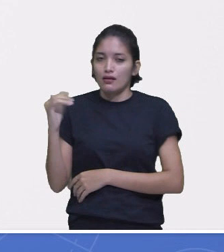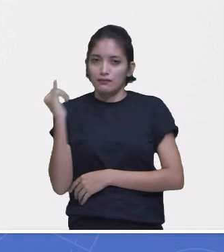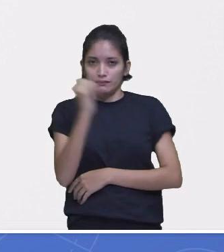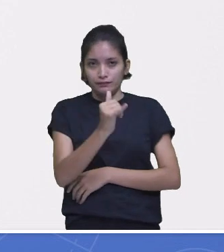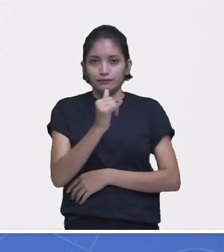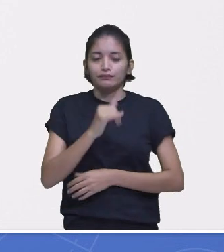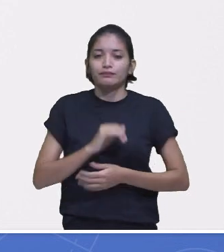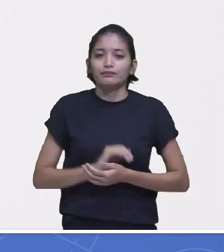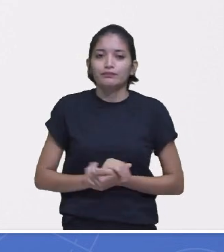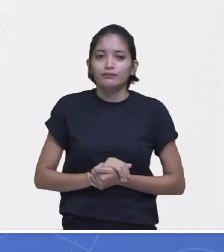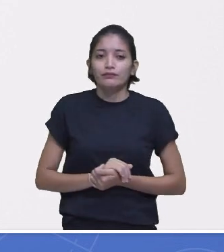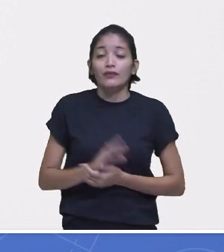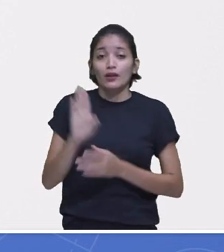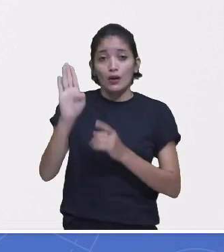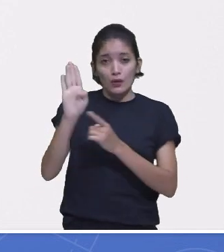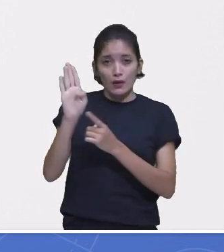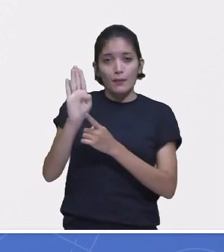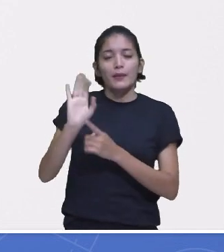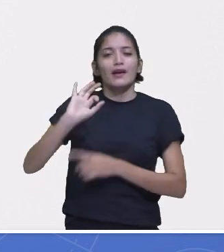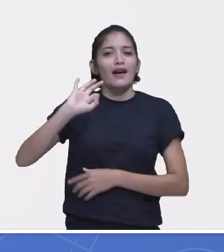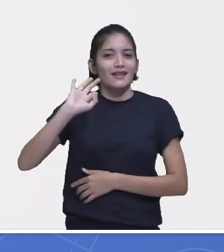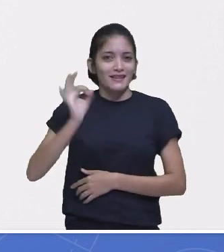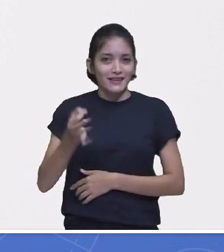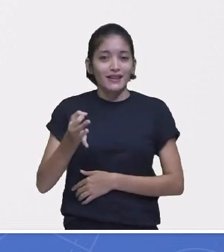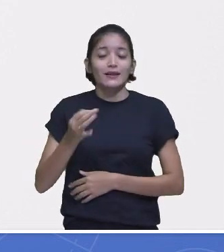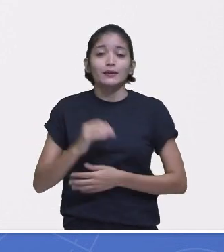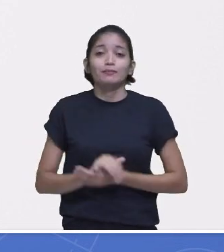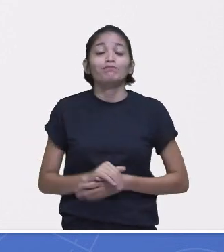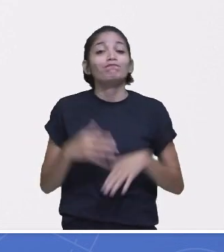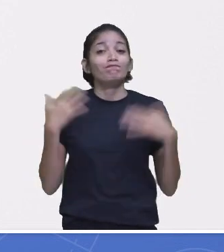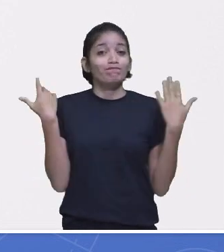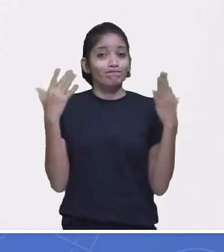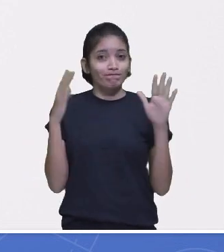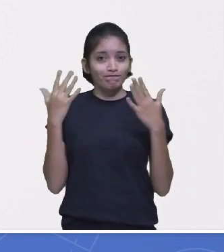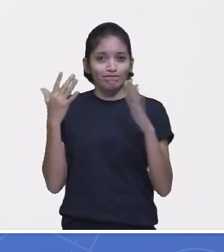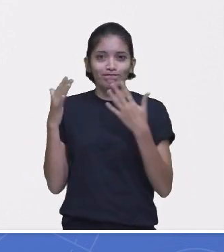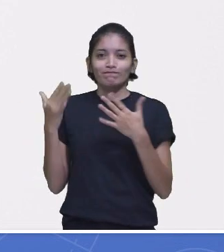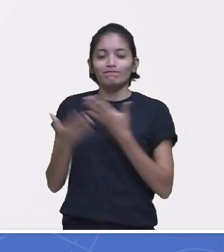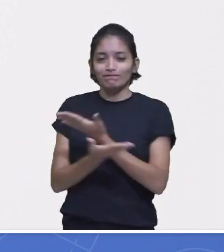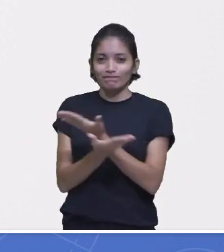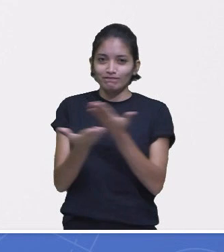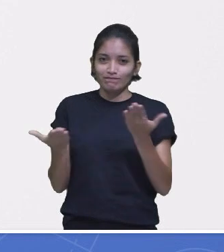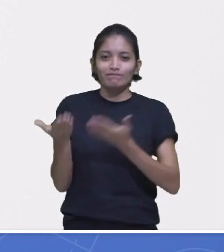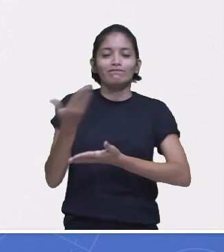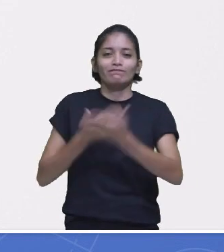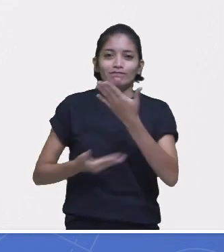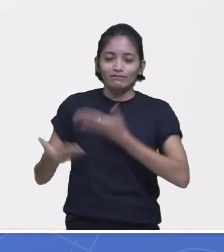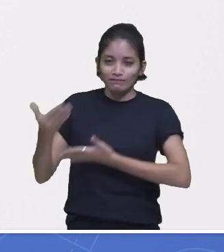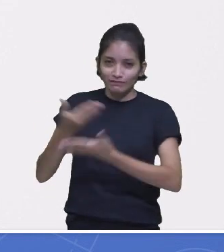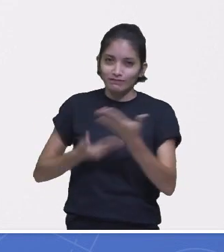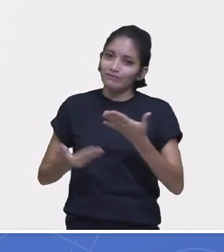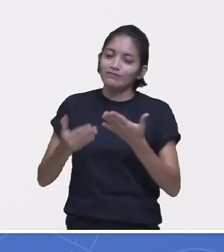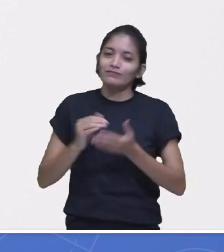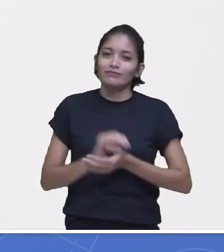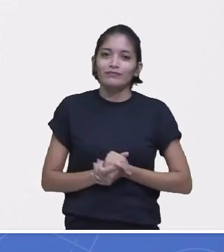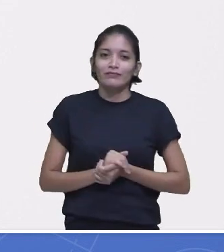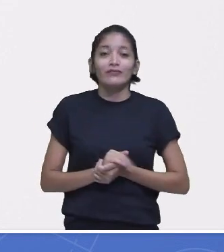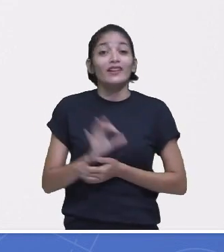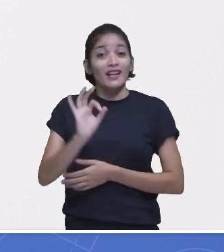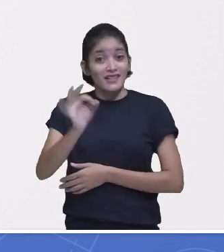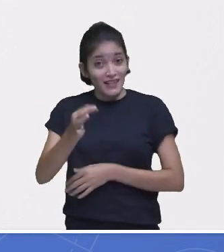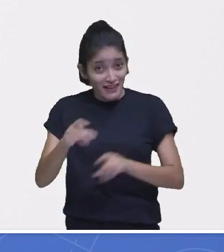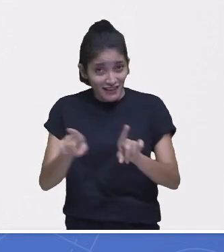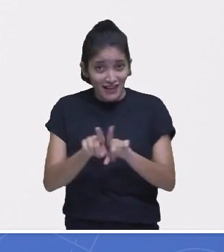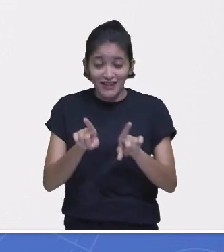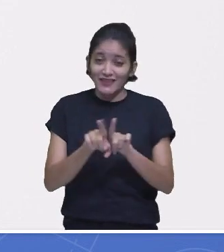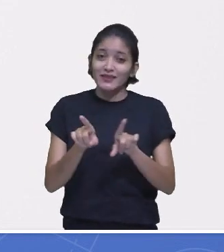A alternativa B é a correta. Eu gostaria de parabenizar aqui a vocês que participaram, né, e que acertaram.